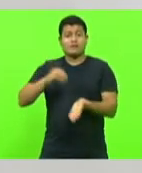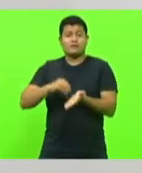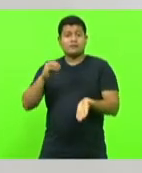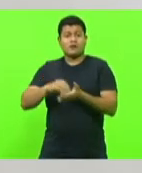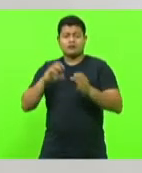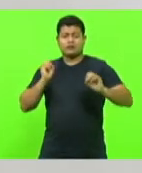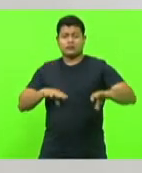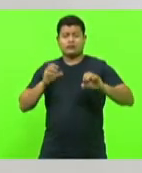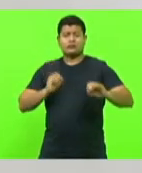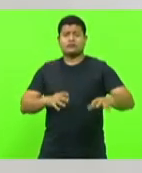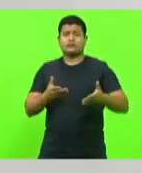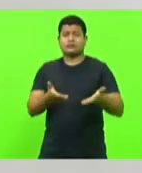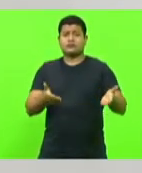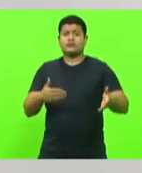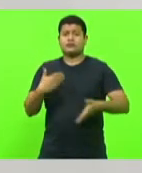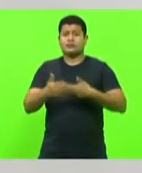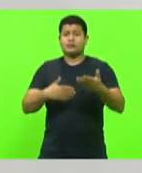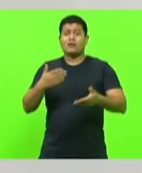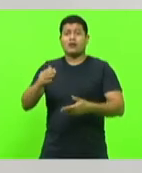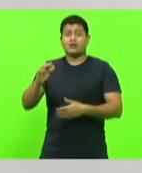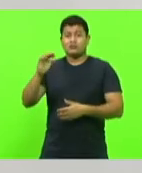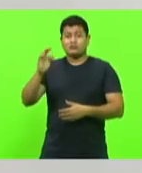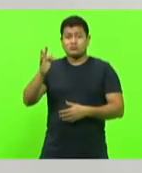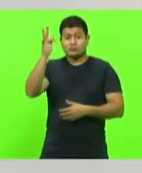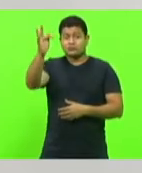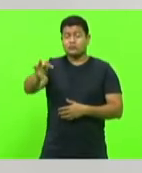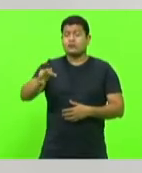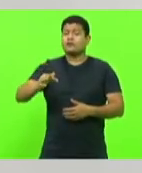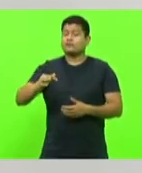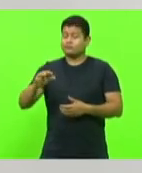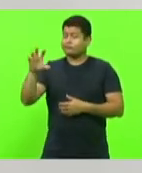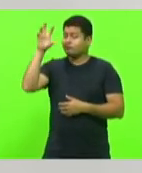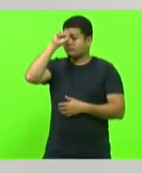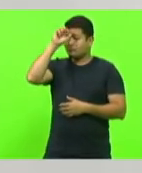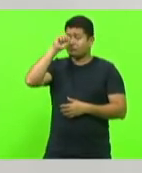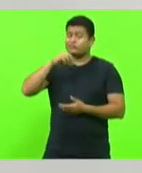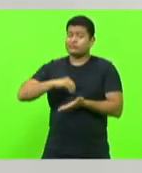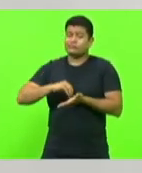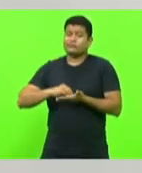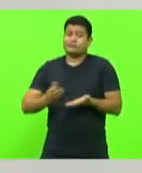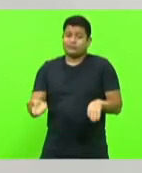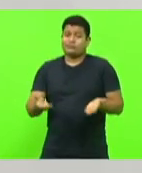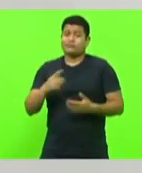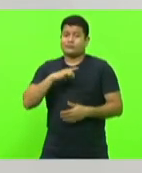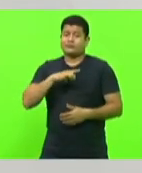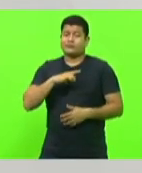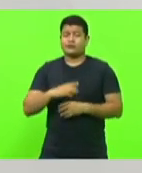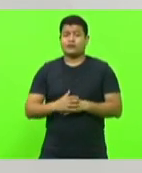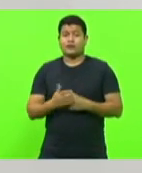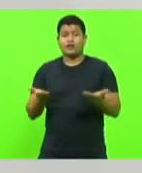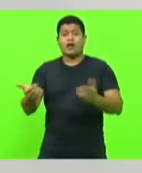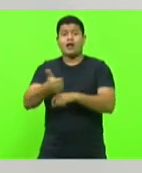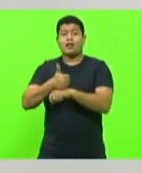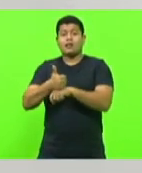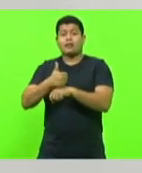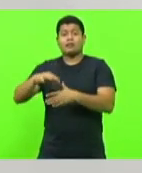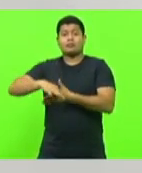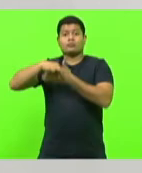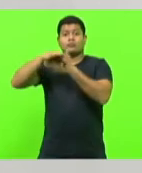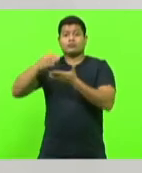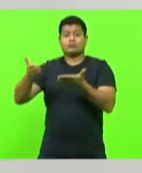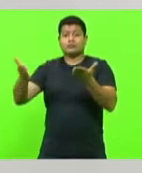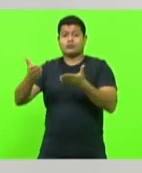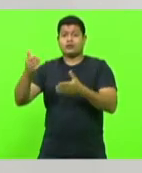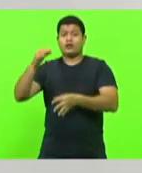aprendendo, irá fazer falta lá na frente. Então, esses profissionais, quem está liderando esses órgãos